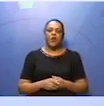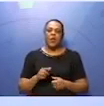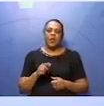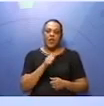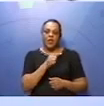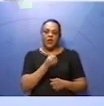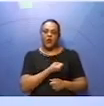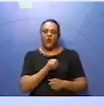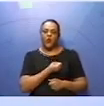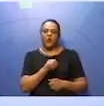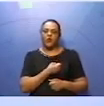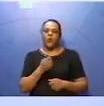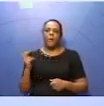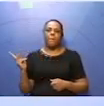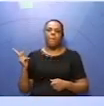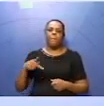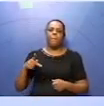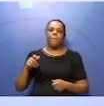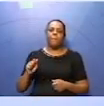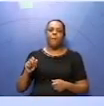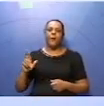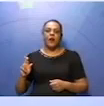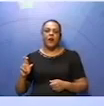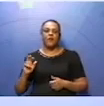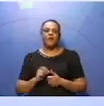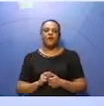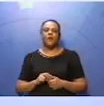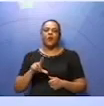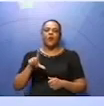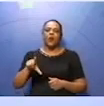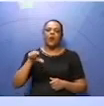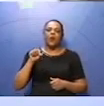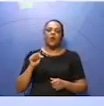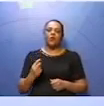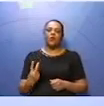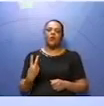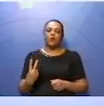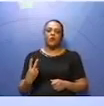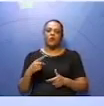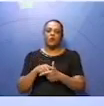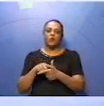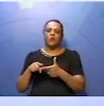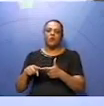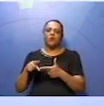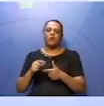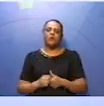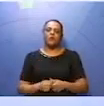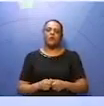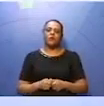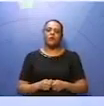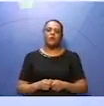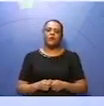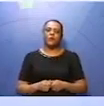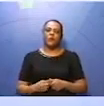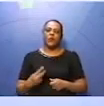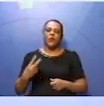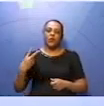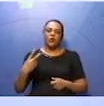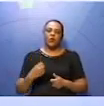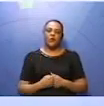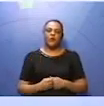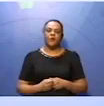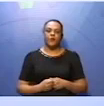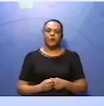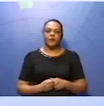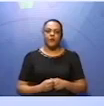par, eu vou escolher aqui o 2 para dividir. Então, coloquei o 2.